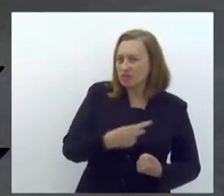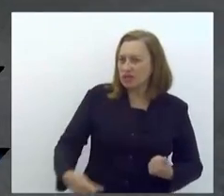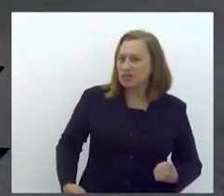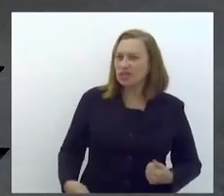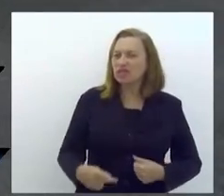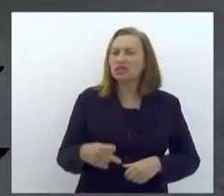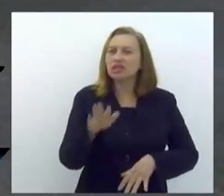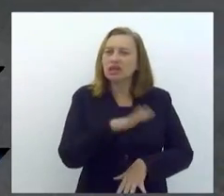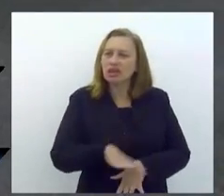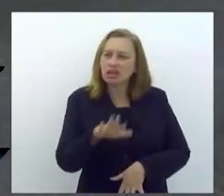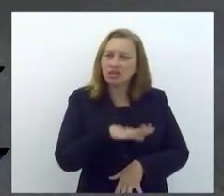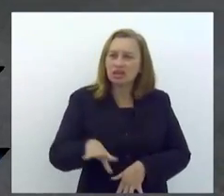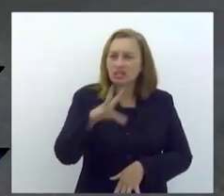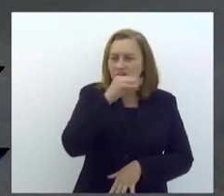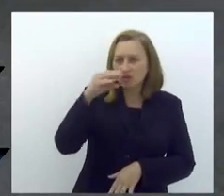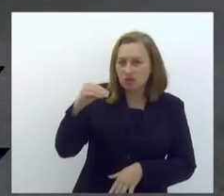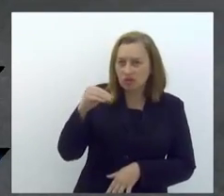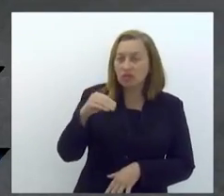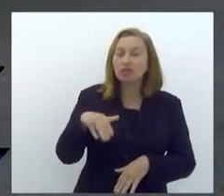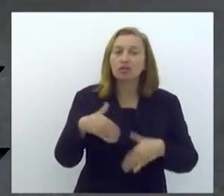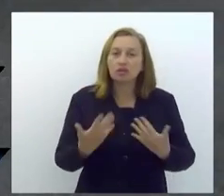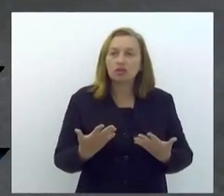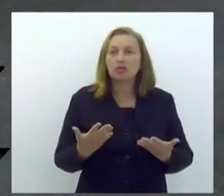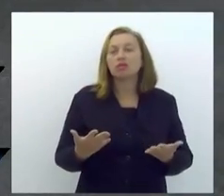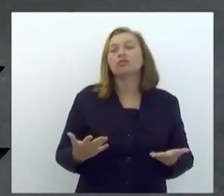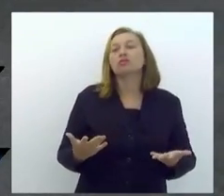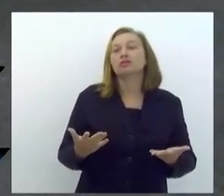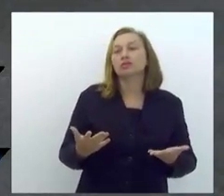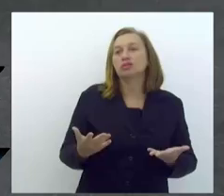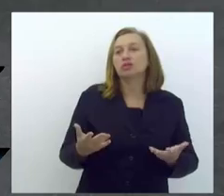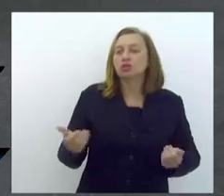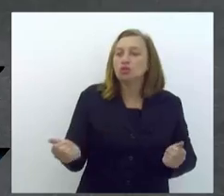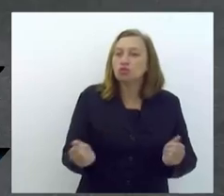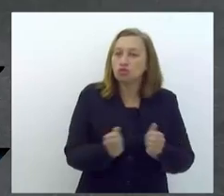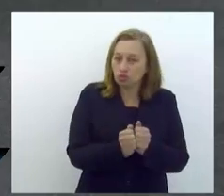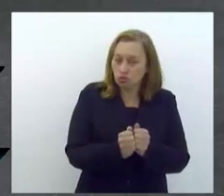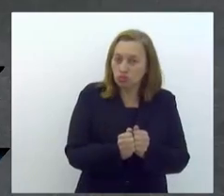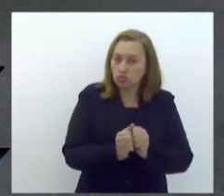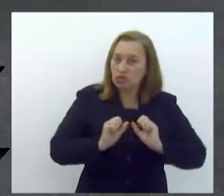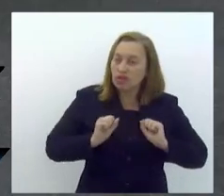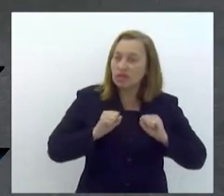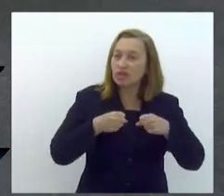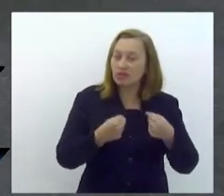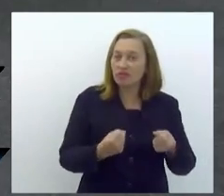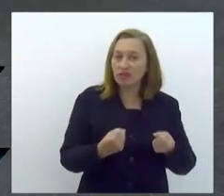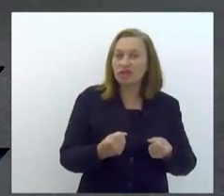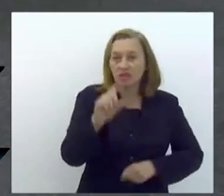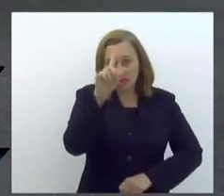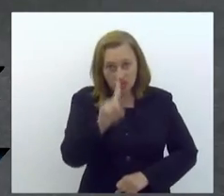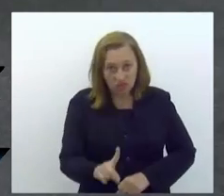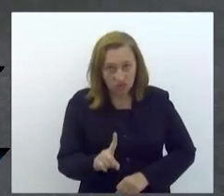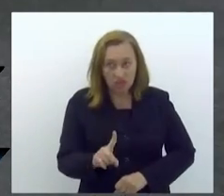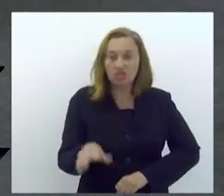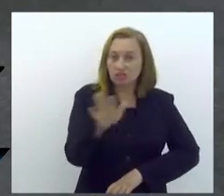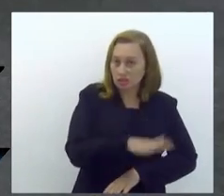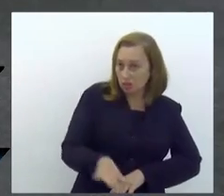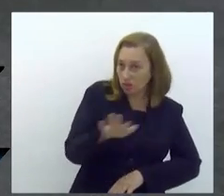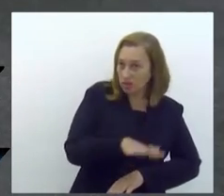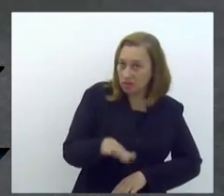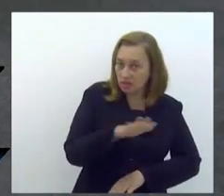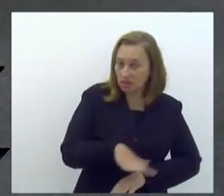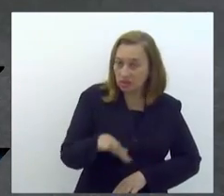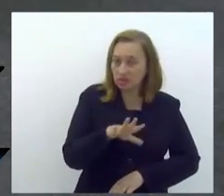da Criança e Adolescente de repente fazer a parte dela também vamos juntas na defesa das crianças e do dos Adolescentes